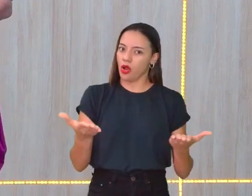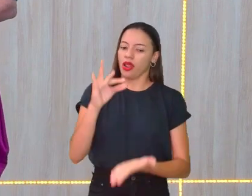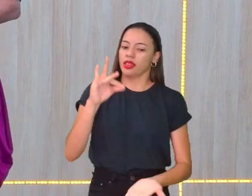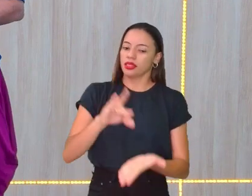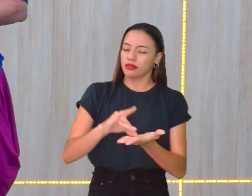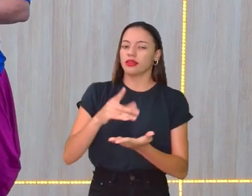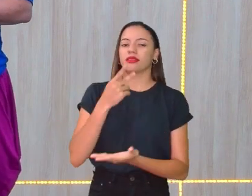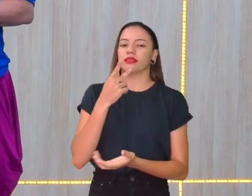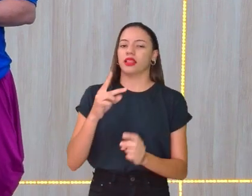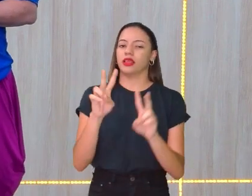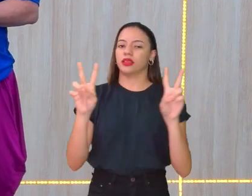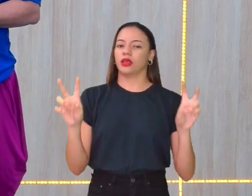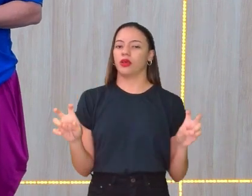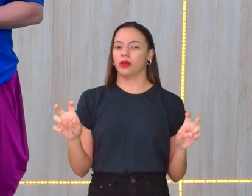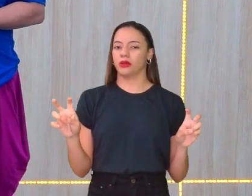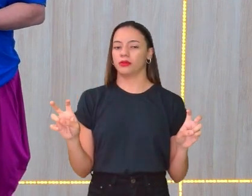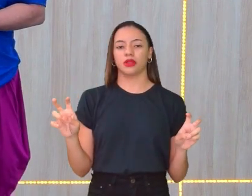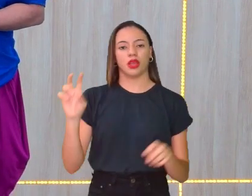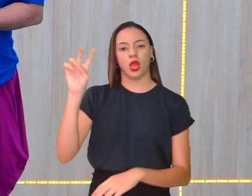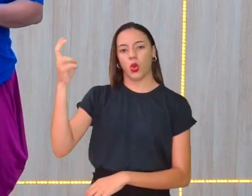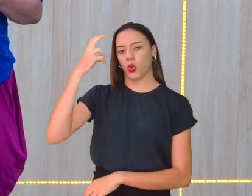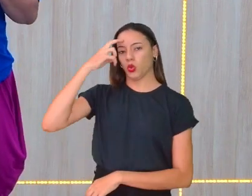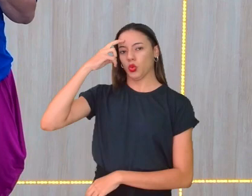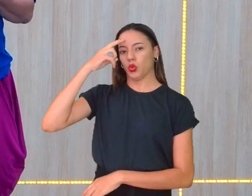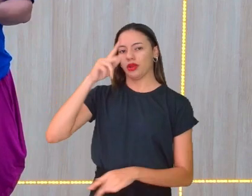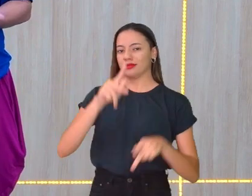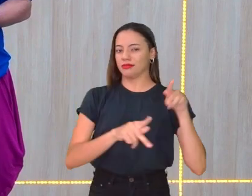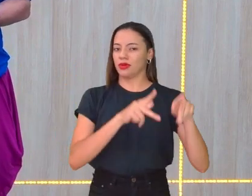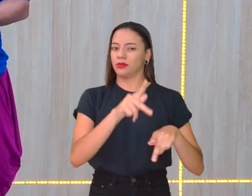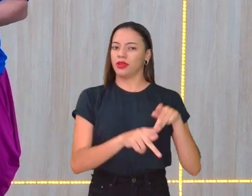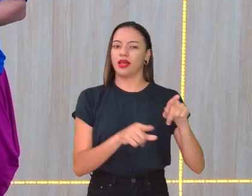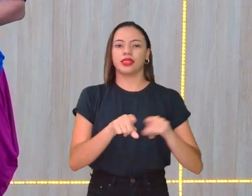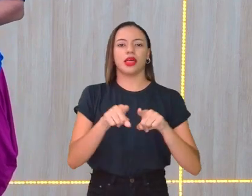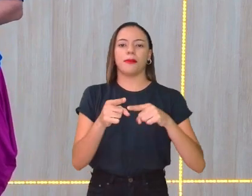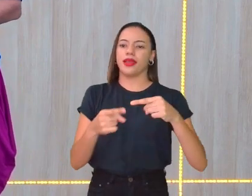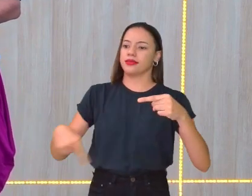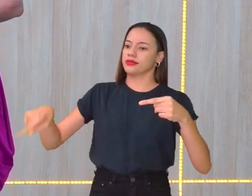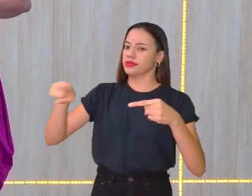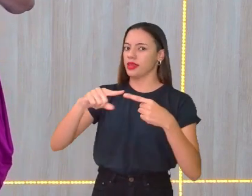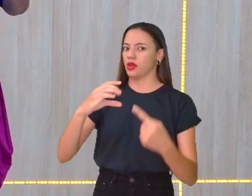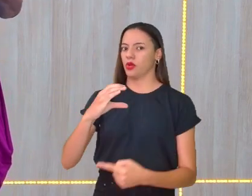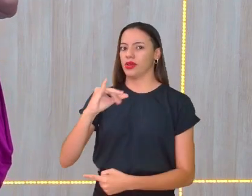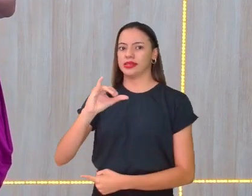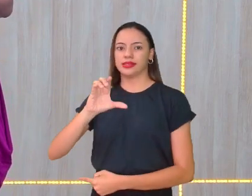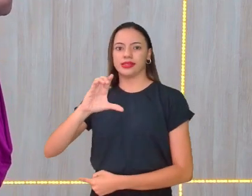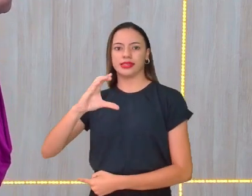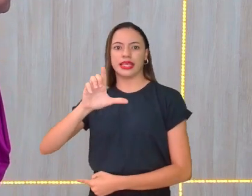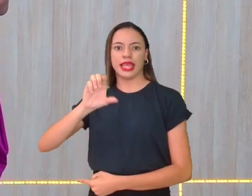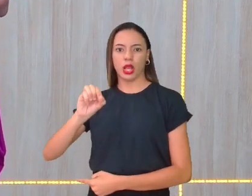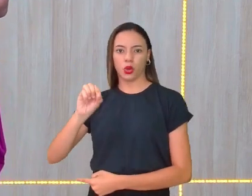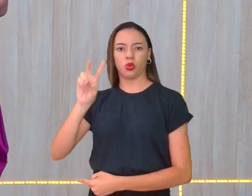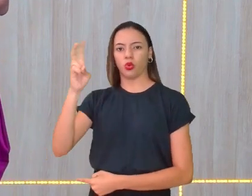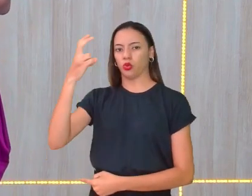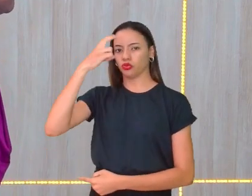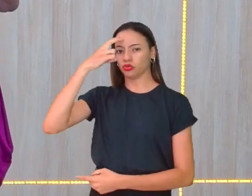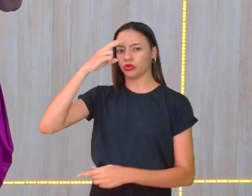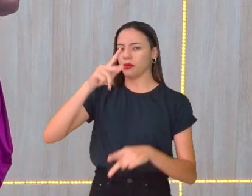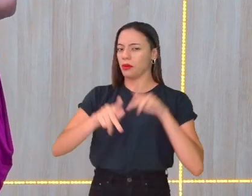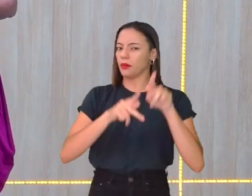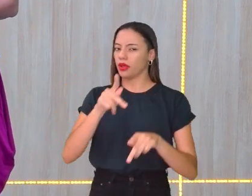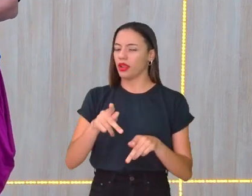pouquinho sobre a nossa cultura popular, os ciclos da cultura popular. E aí, devagarzinho a gente